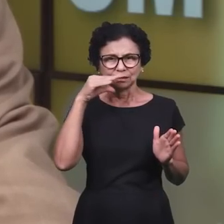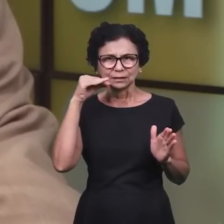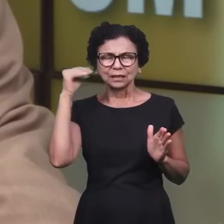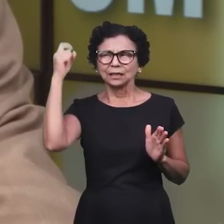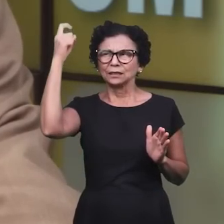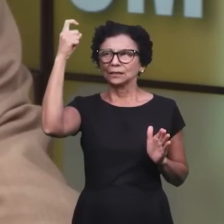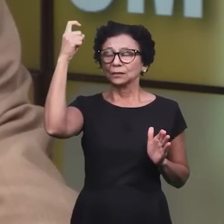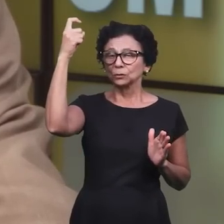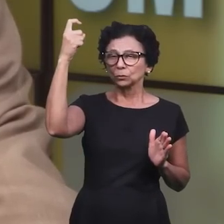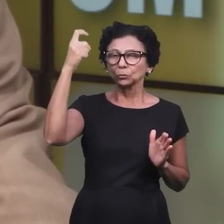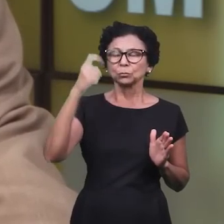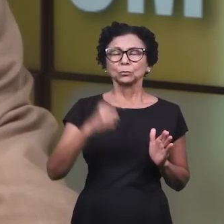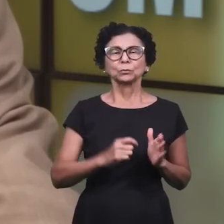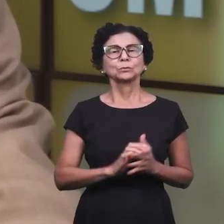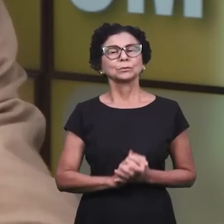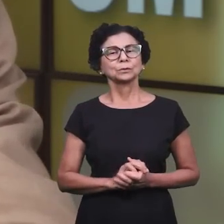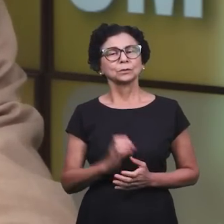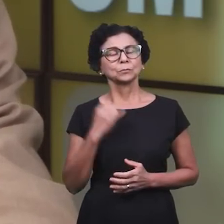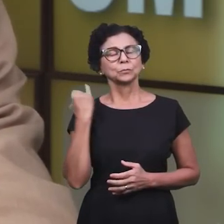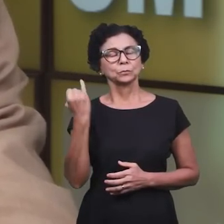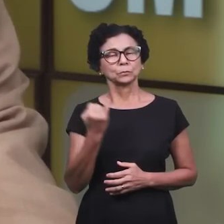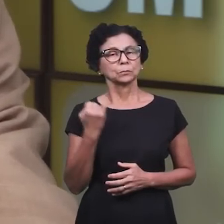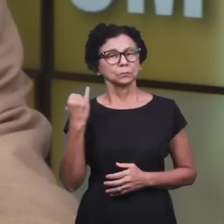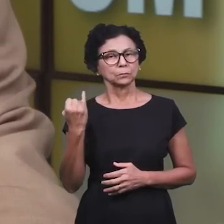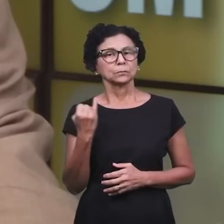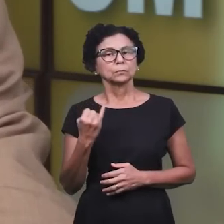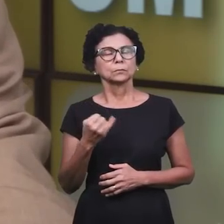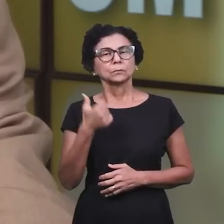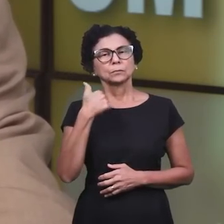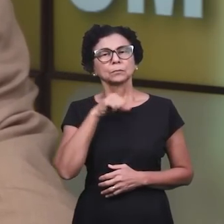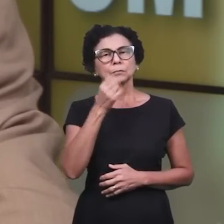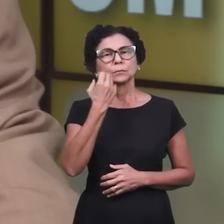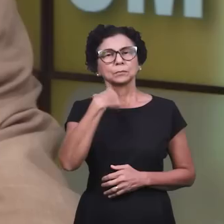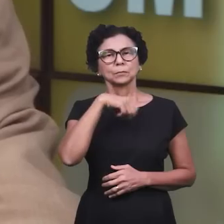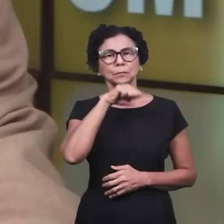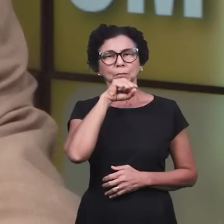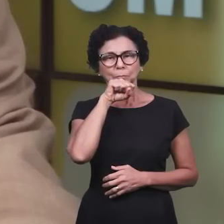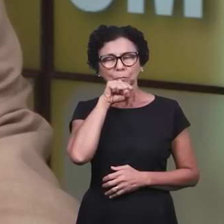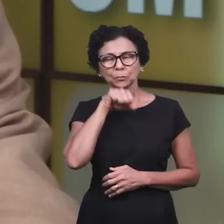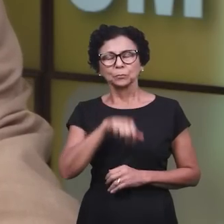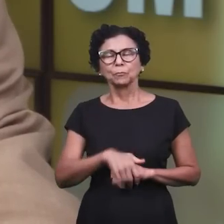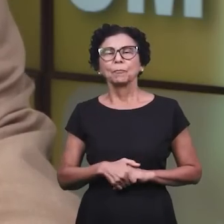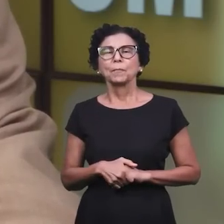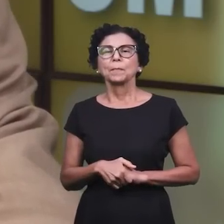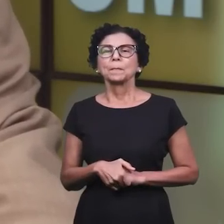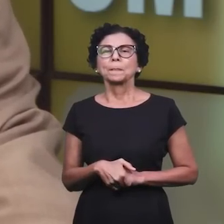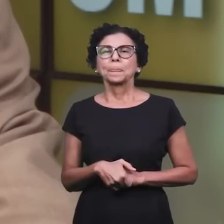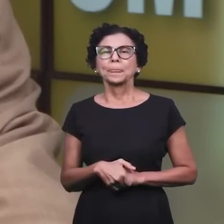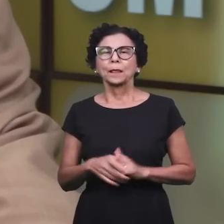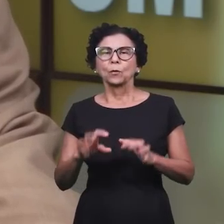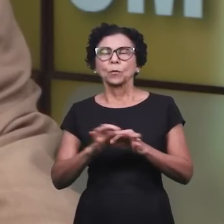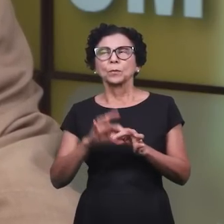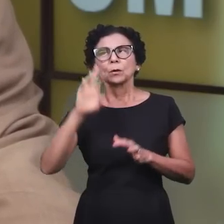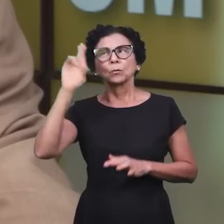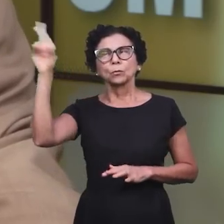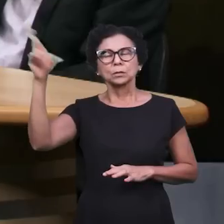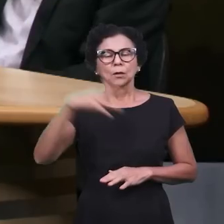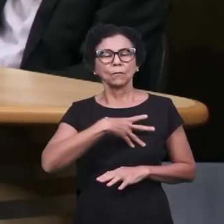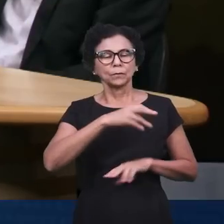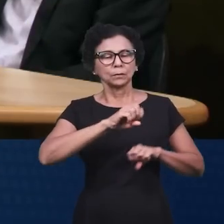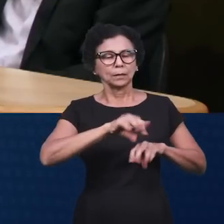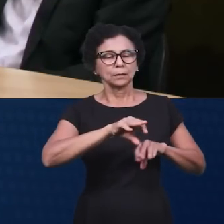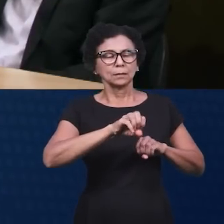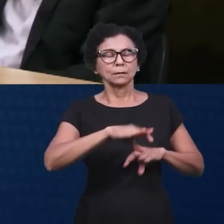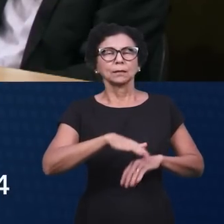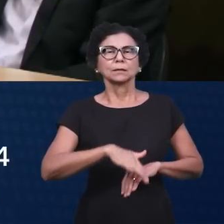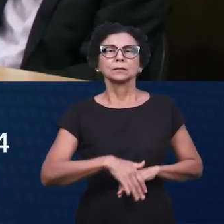mãe, é fundamental no Senhor, né? No Senhor, para que a criança alcance essa bênção. Você